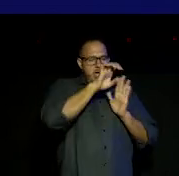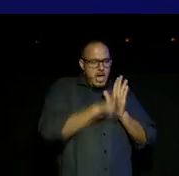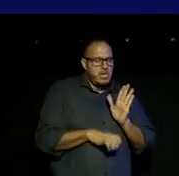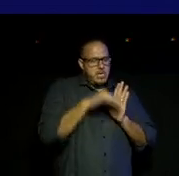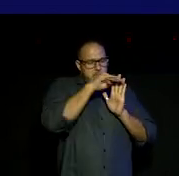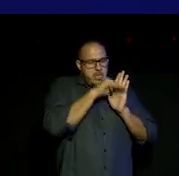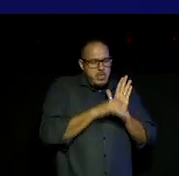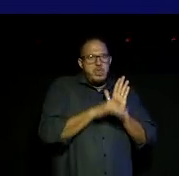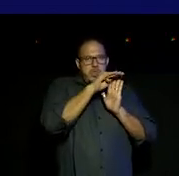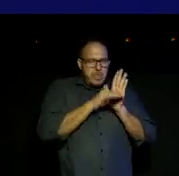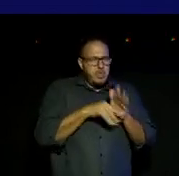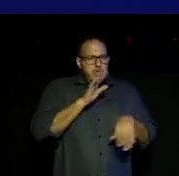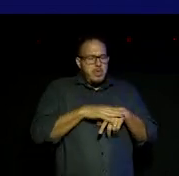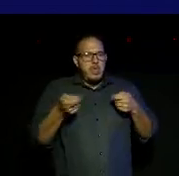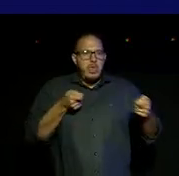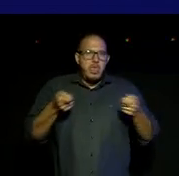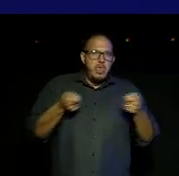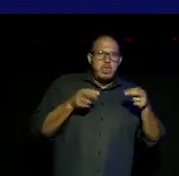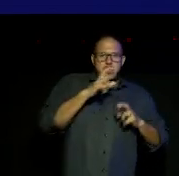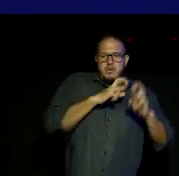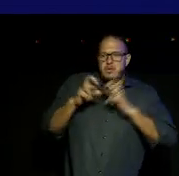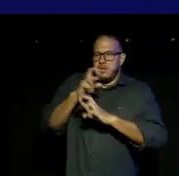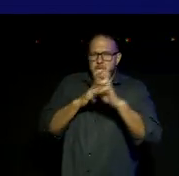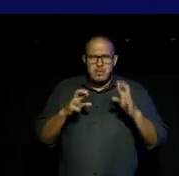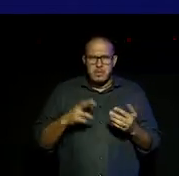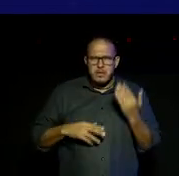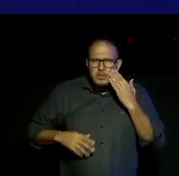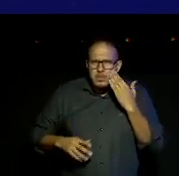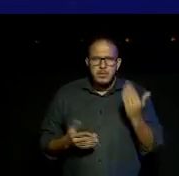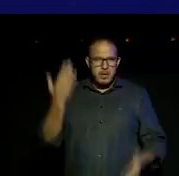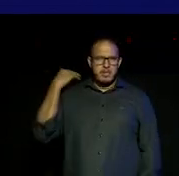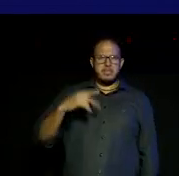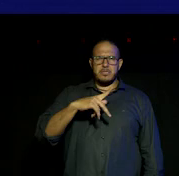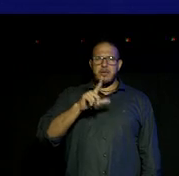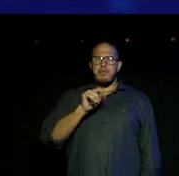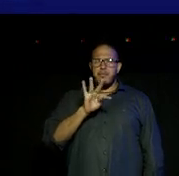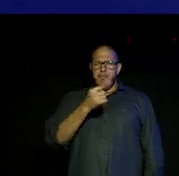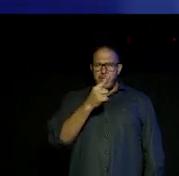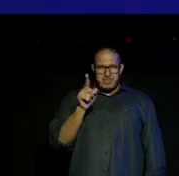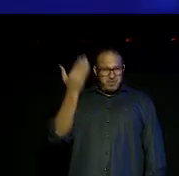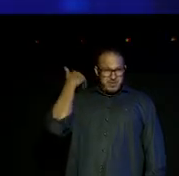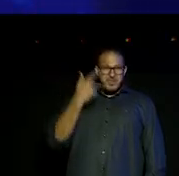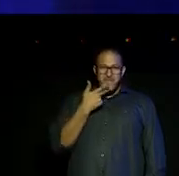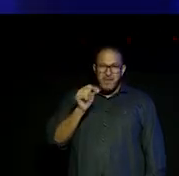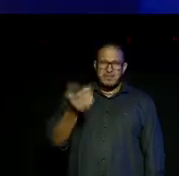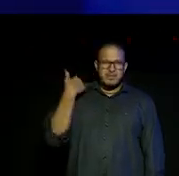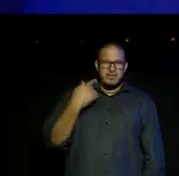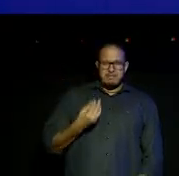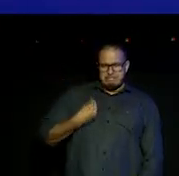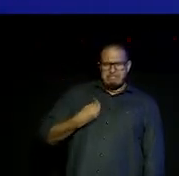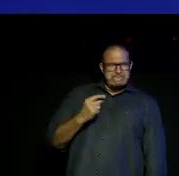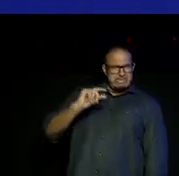nas empresas, mais coordenadores para olhar o que as pessoas estão fazendo. Sabe o que, que Platão dizia isso? Aquele rapaz que vivia